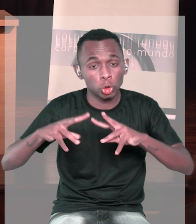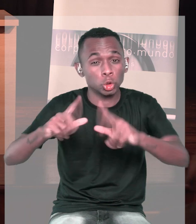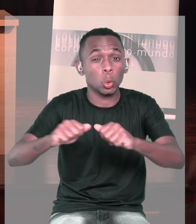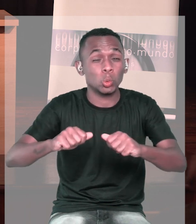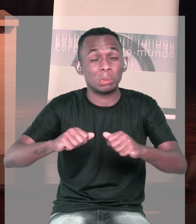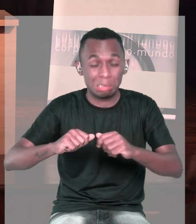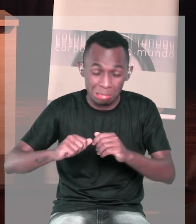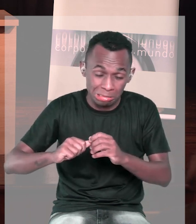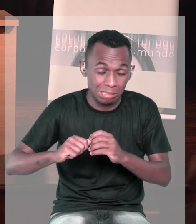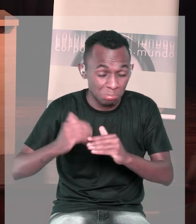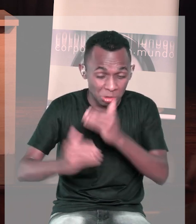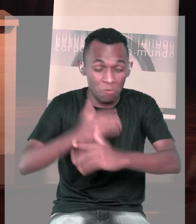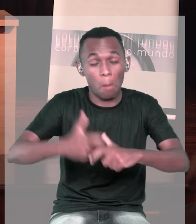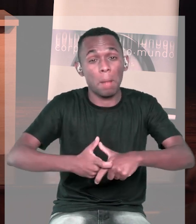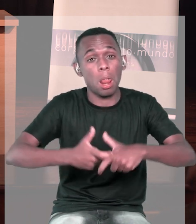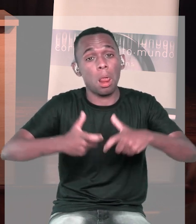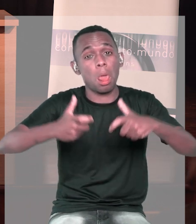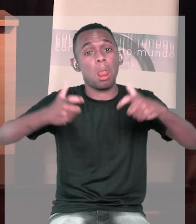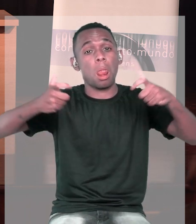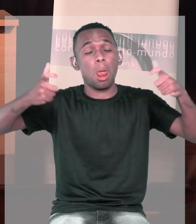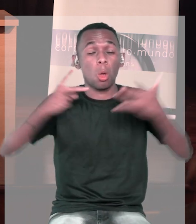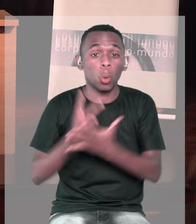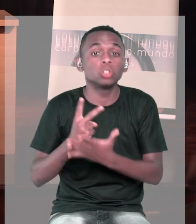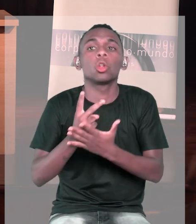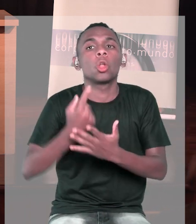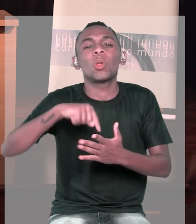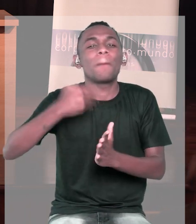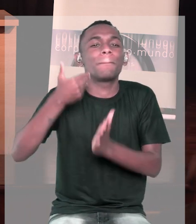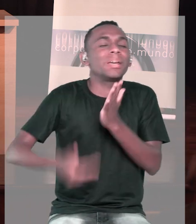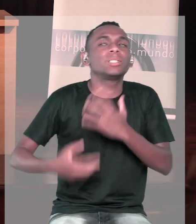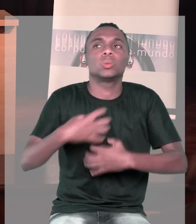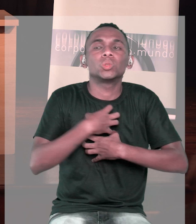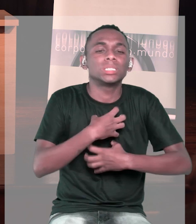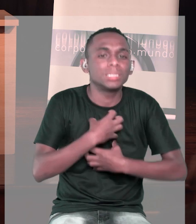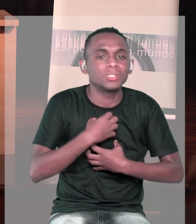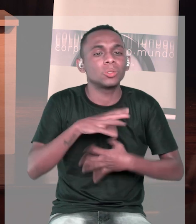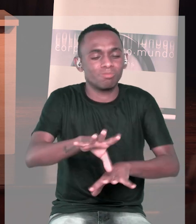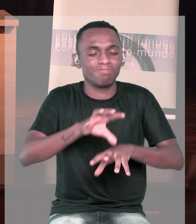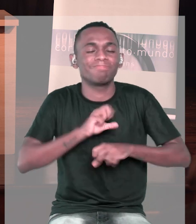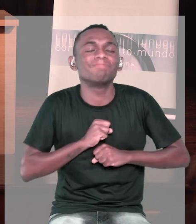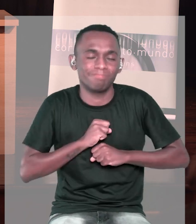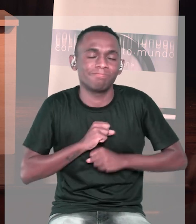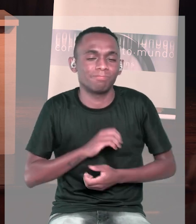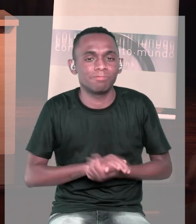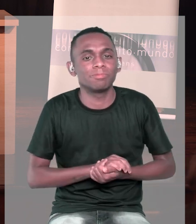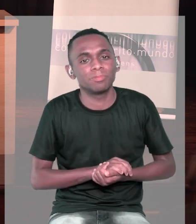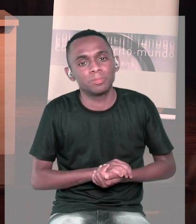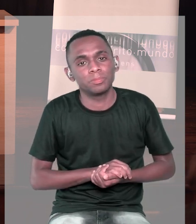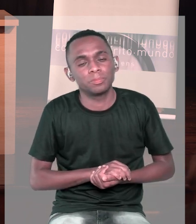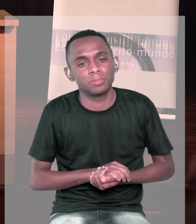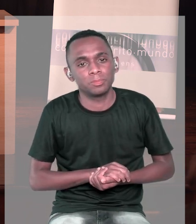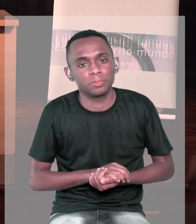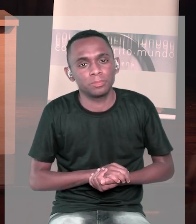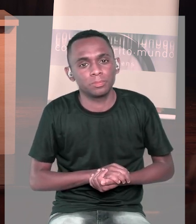mercantilização extensa e contínua nos levou a perder o sentido de apropriação, de se apropriar.